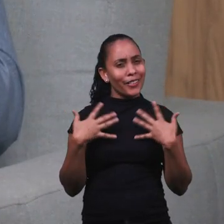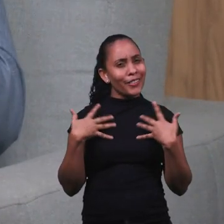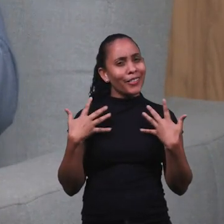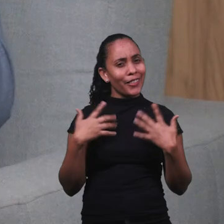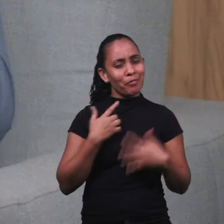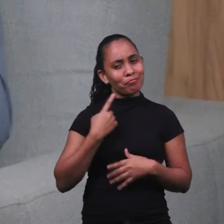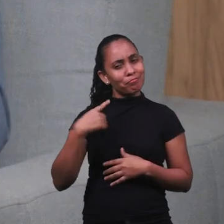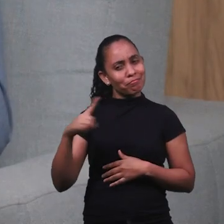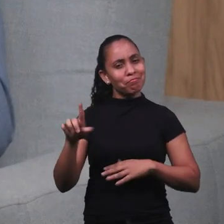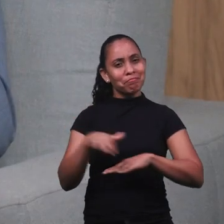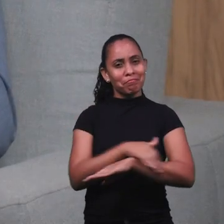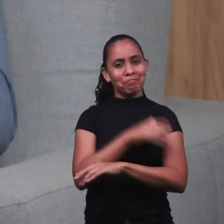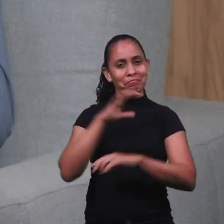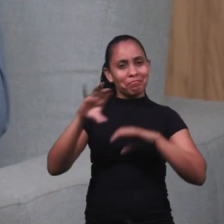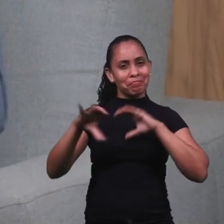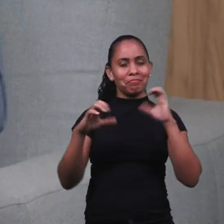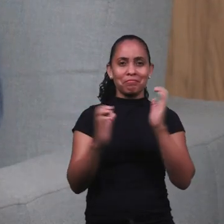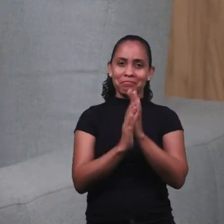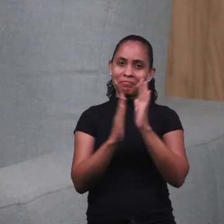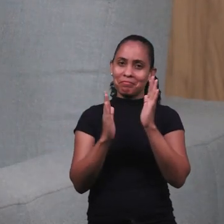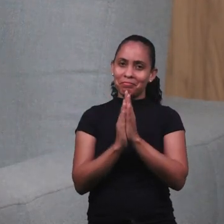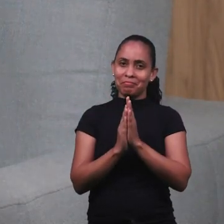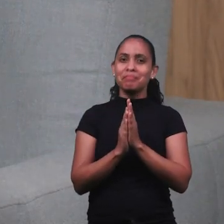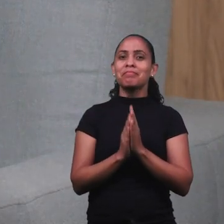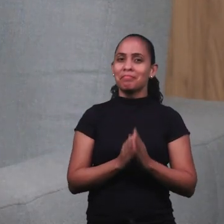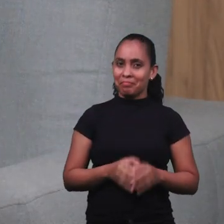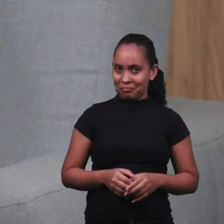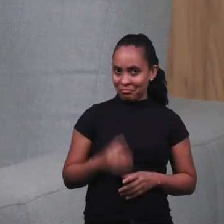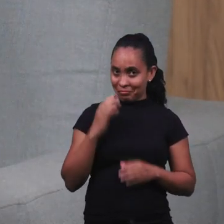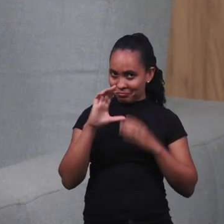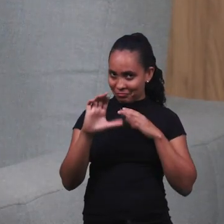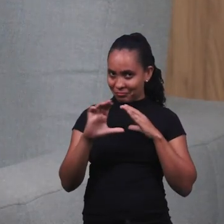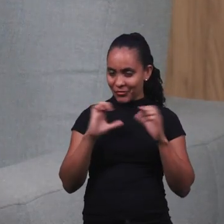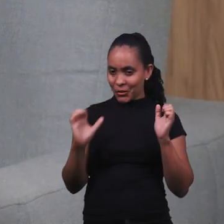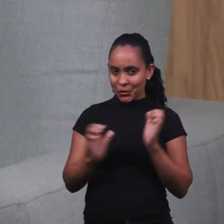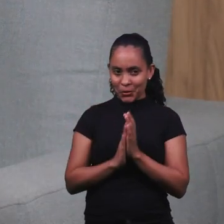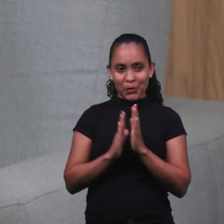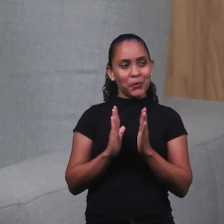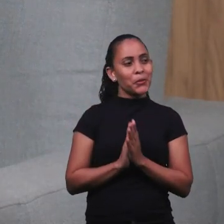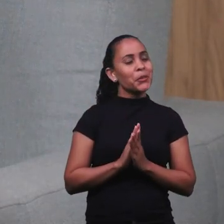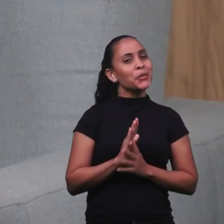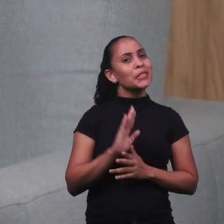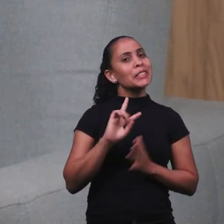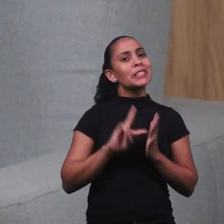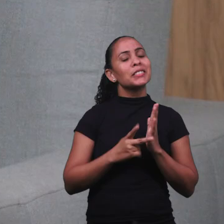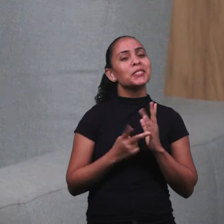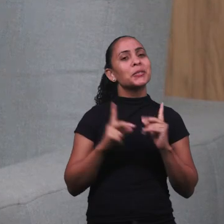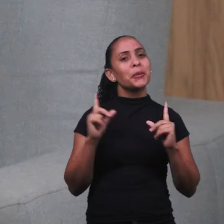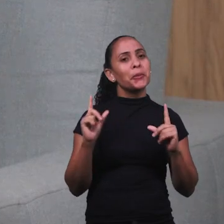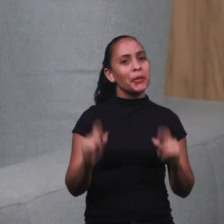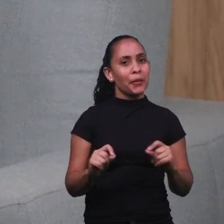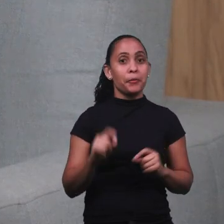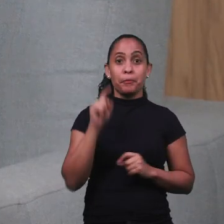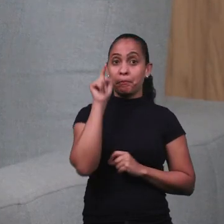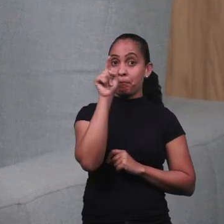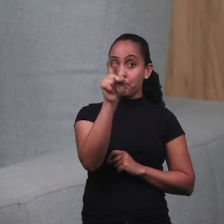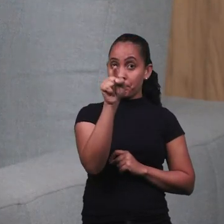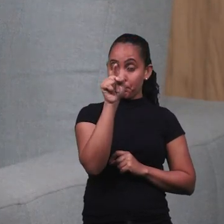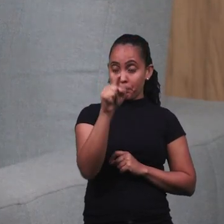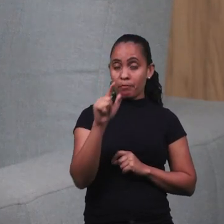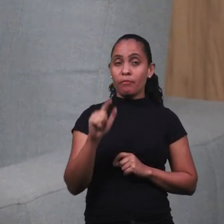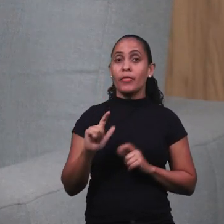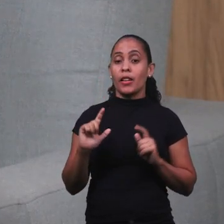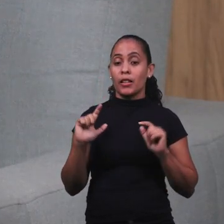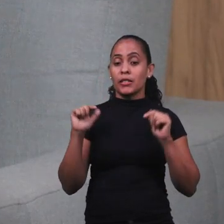para participar de uma serenata. E cantar na frente da casa de alguém um louvor significa dizer que aquilo que você está